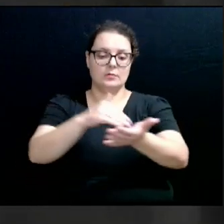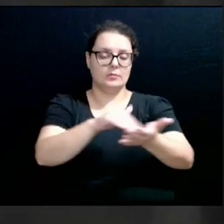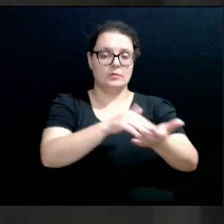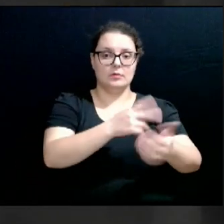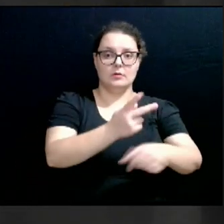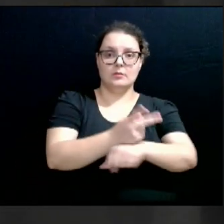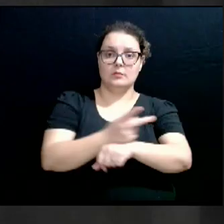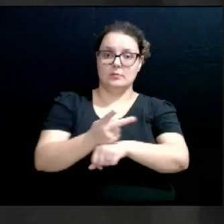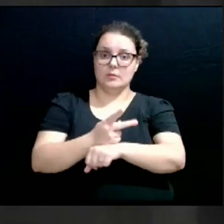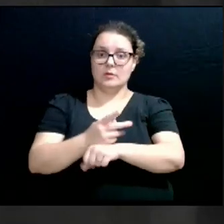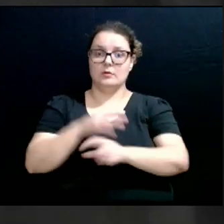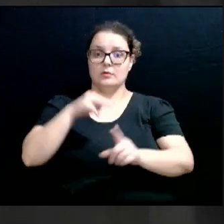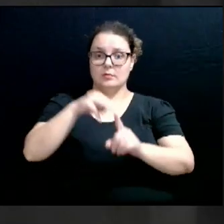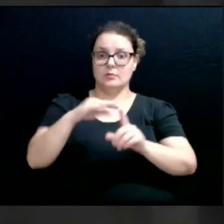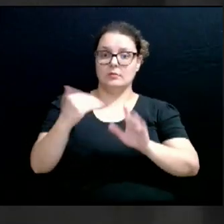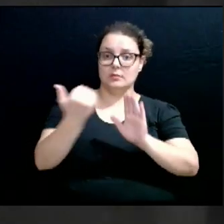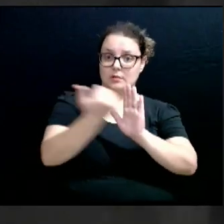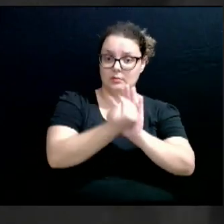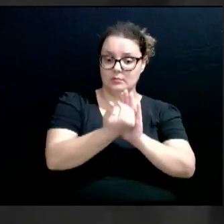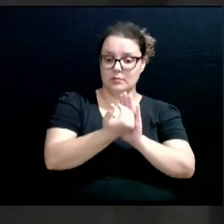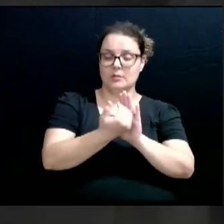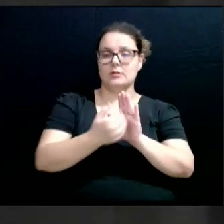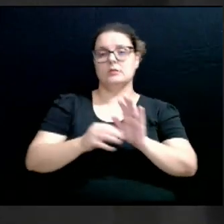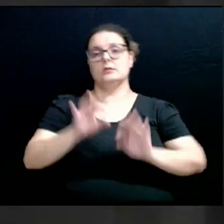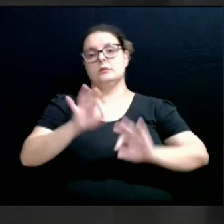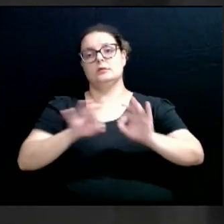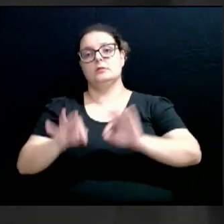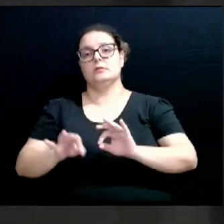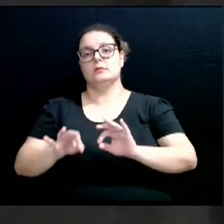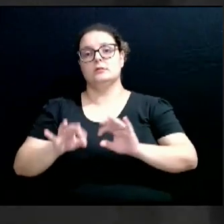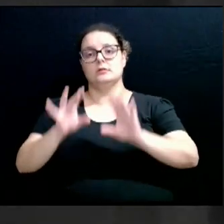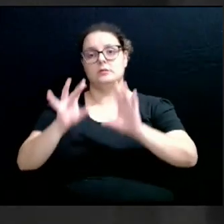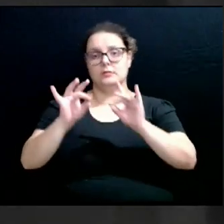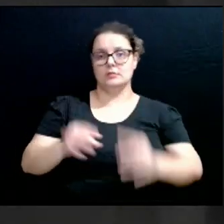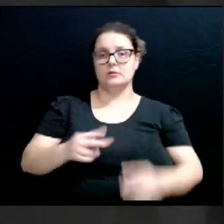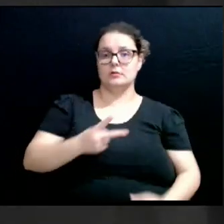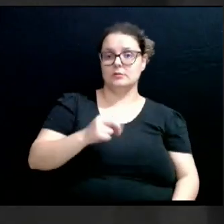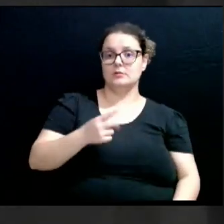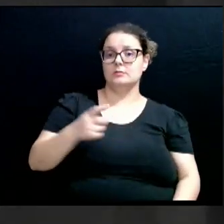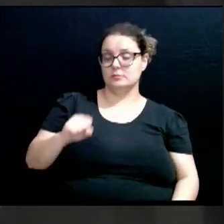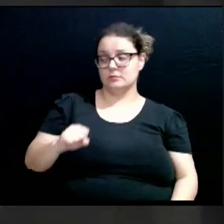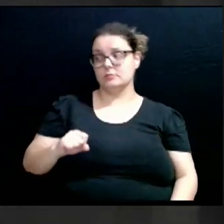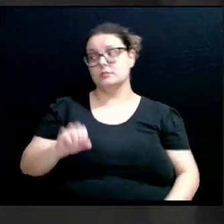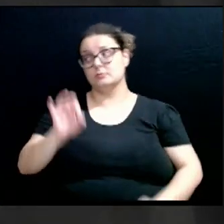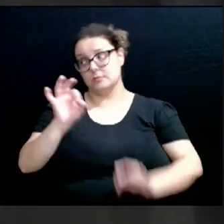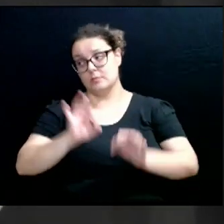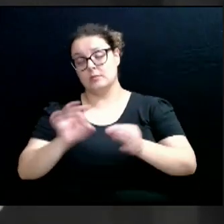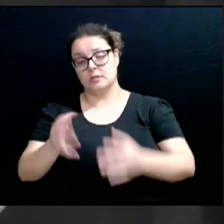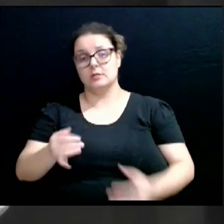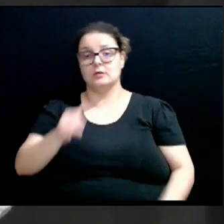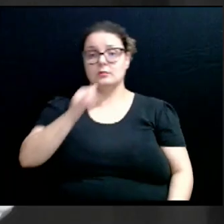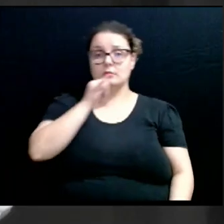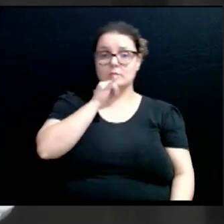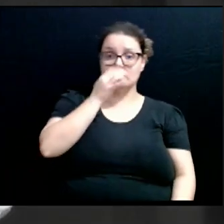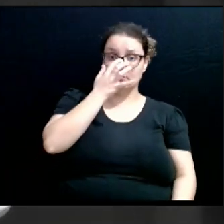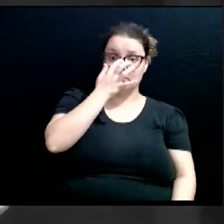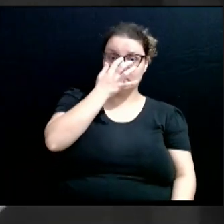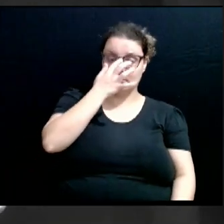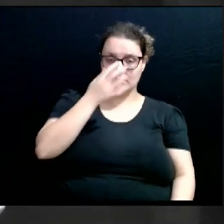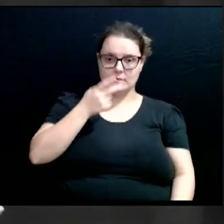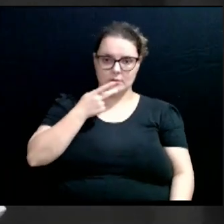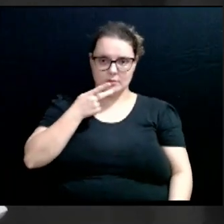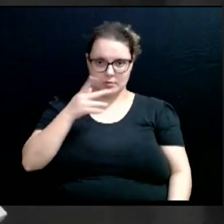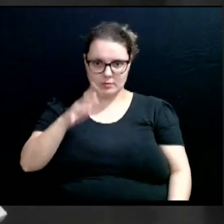desse plano que foi elaborado em 2018, né? Então, por exemplo, eu vou falar dentro de onde eu